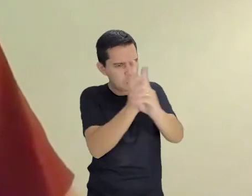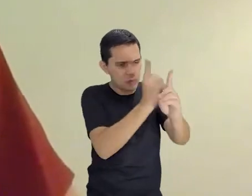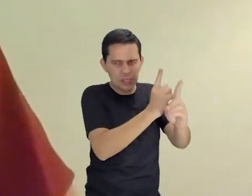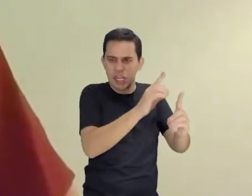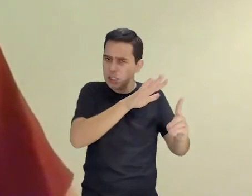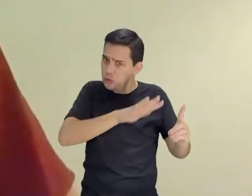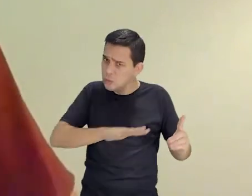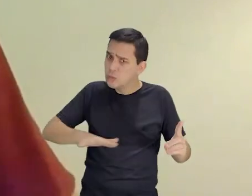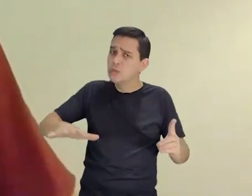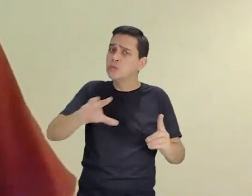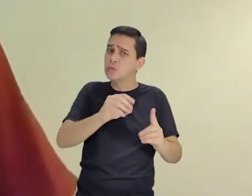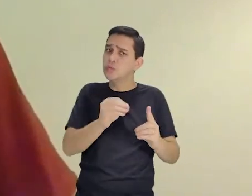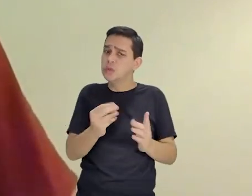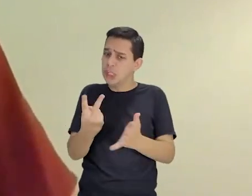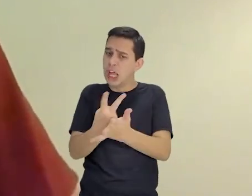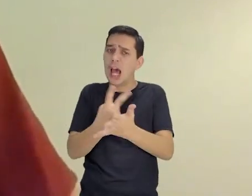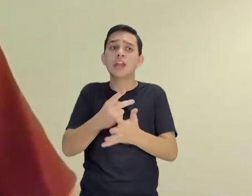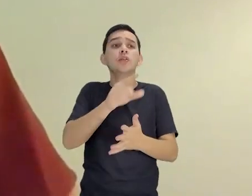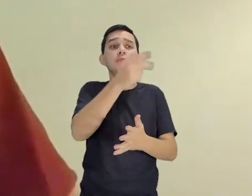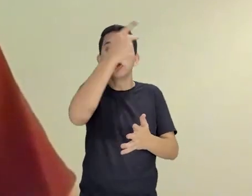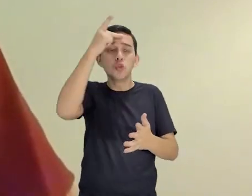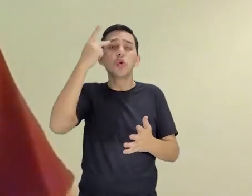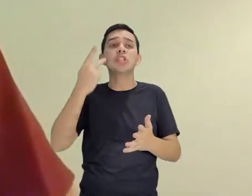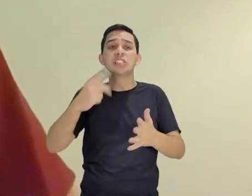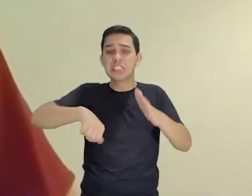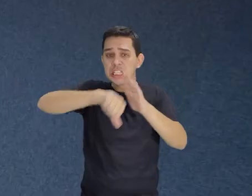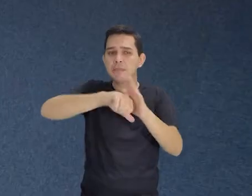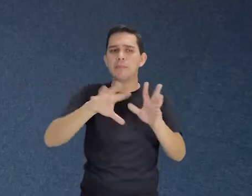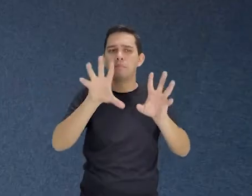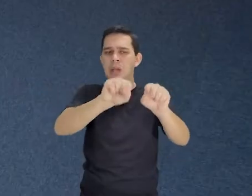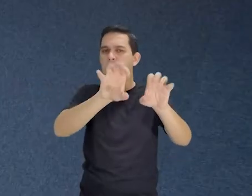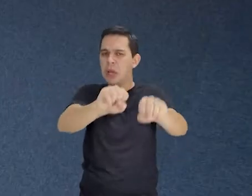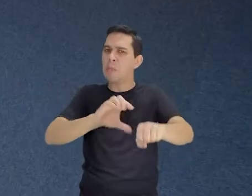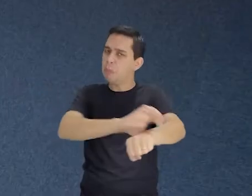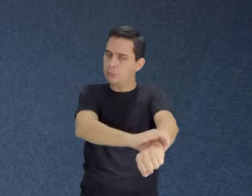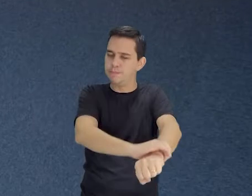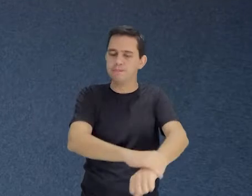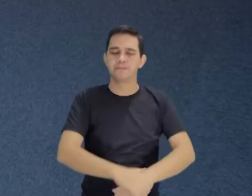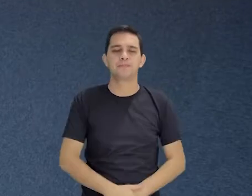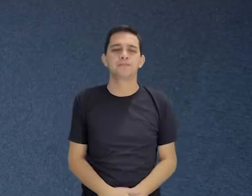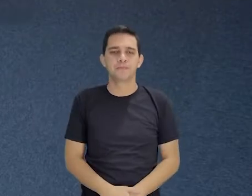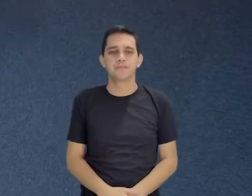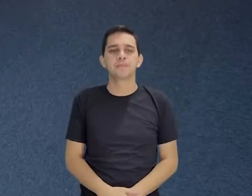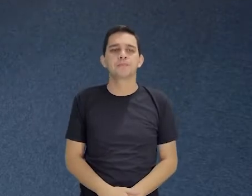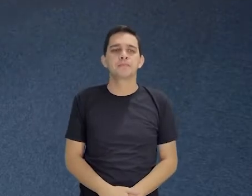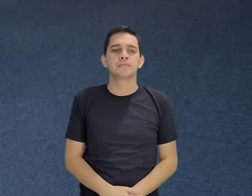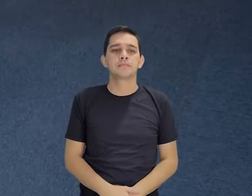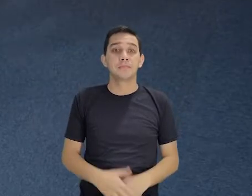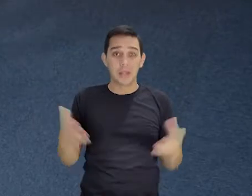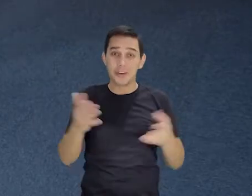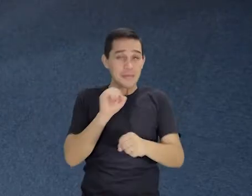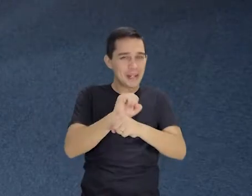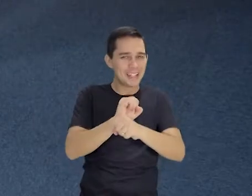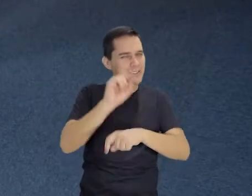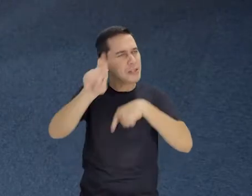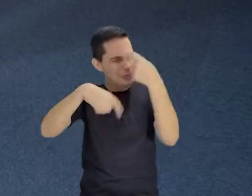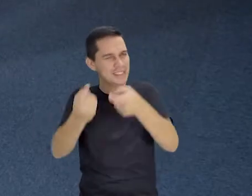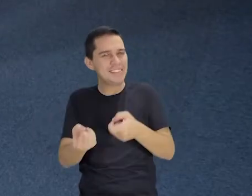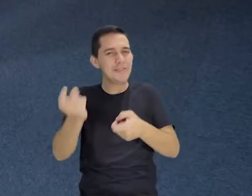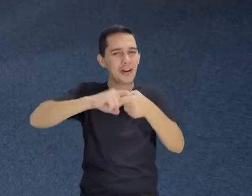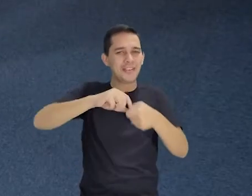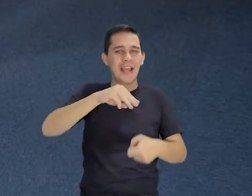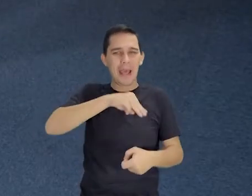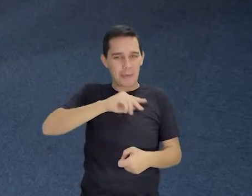identificação dos outros envolvidos nesses fatos. Agora nós vamos para um rápido intervalo. Não saia daí, o